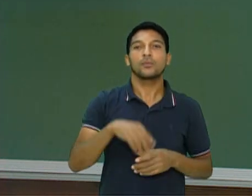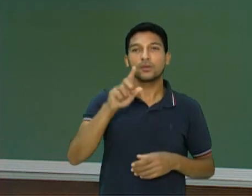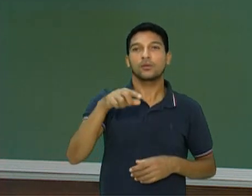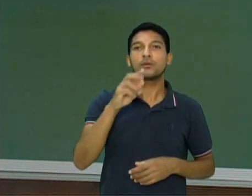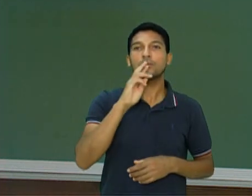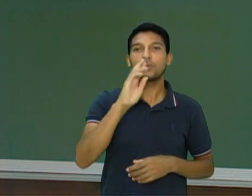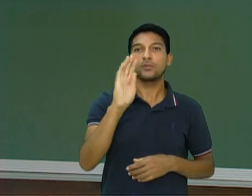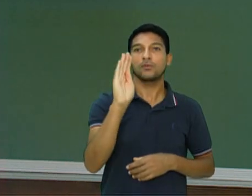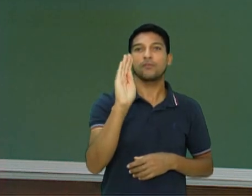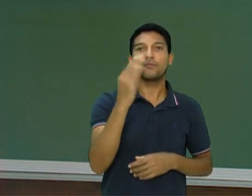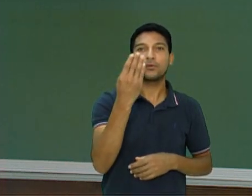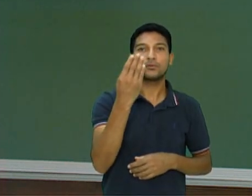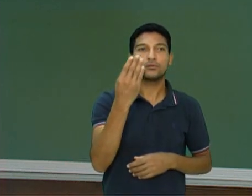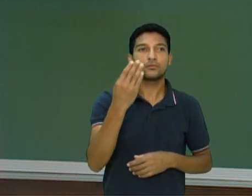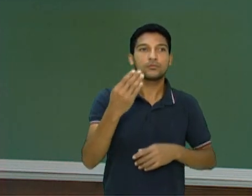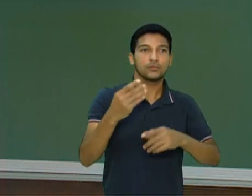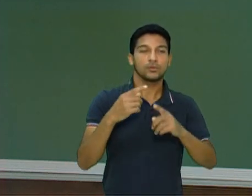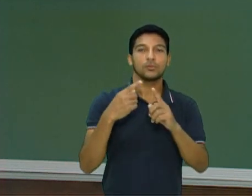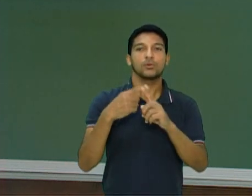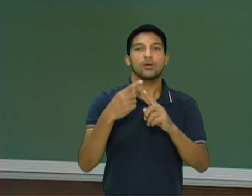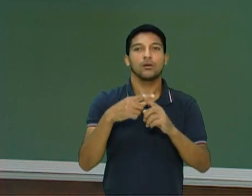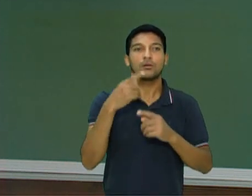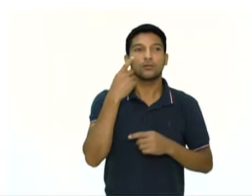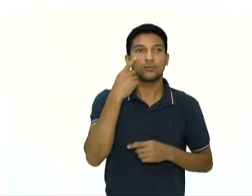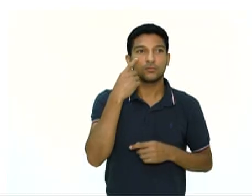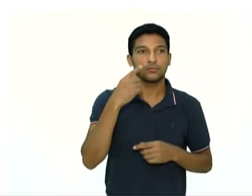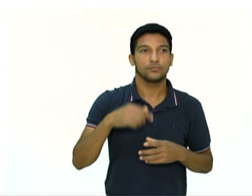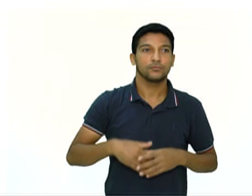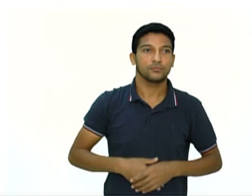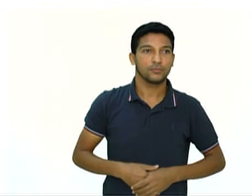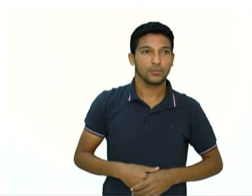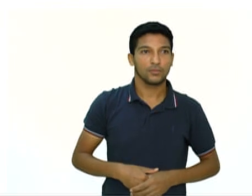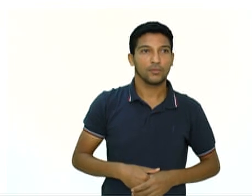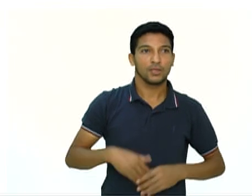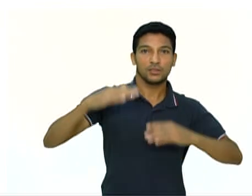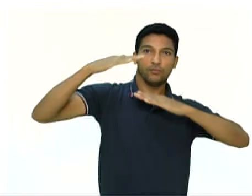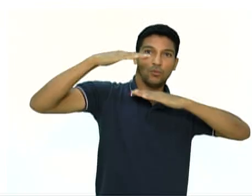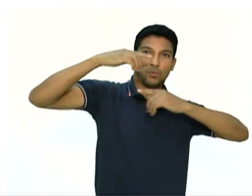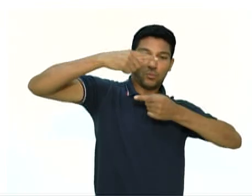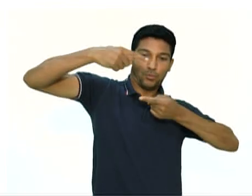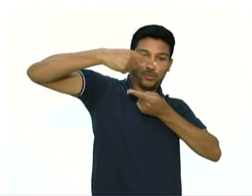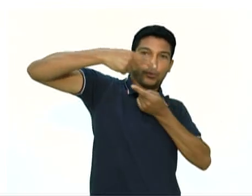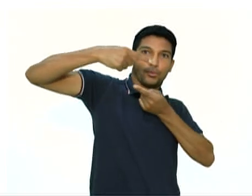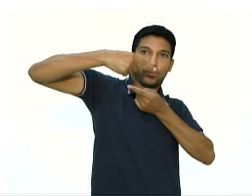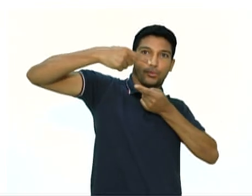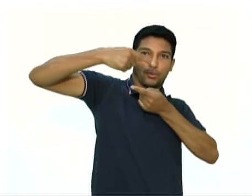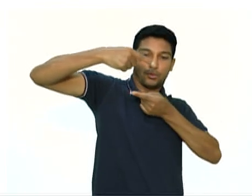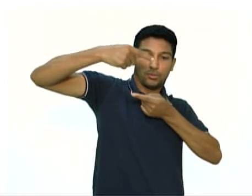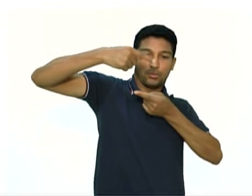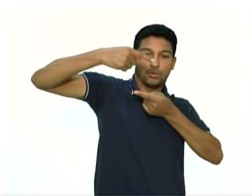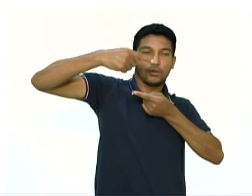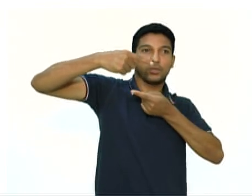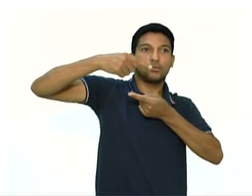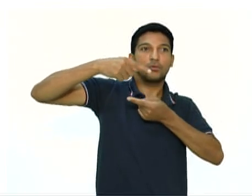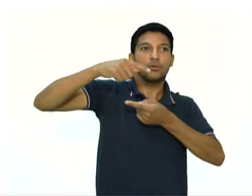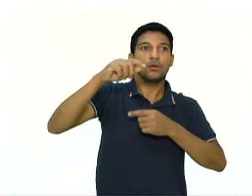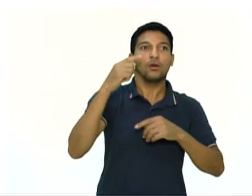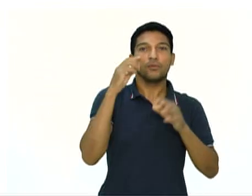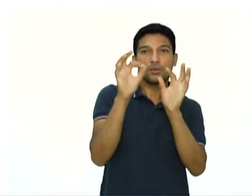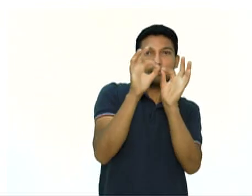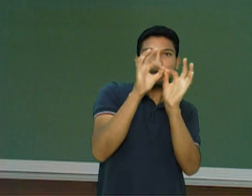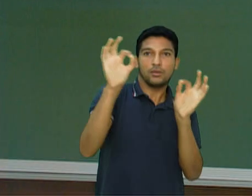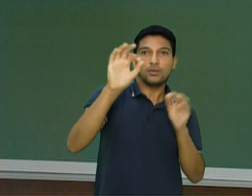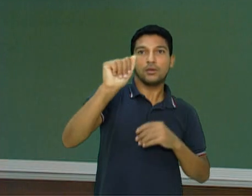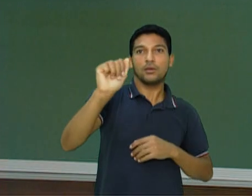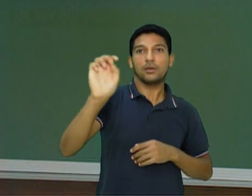resposta, vou explicar o porquê. Aqui nós temos, se o segmento for paralelo ao plano, imagine que esse segmento aqui, ó, AB, ok?